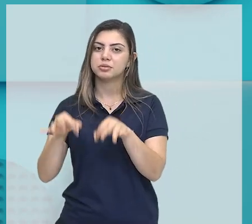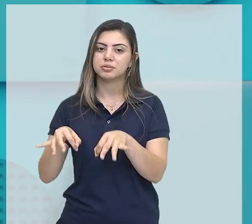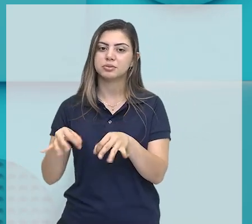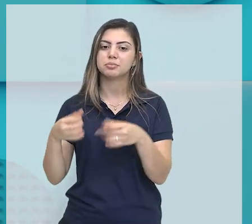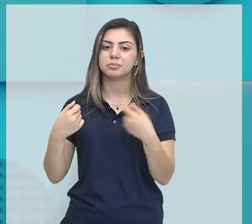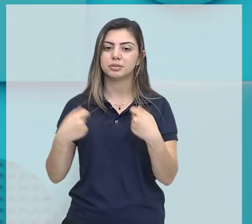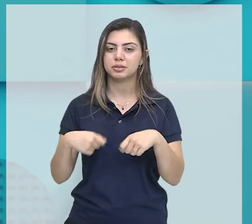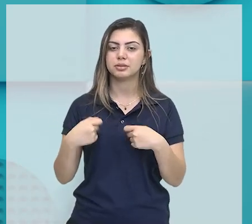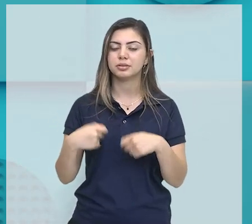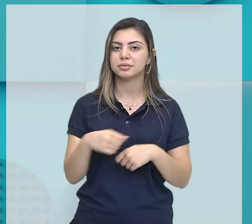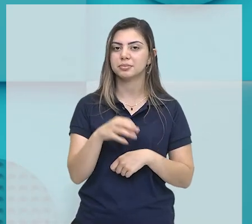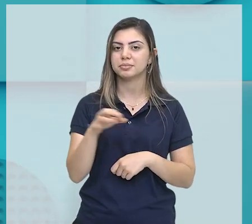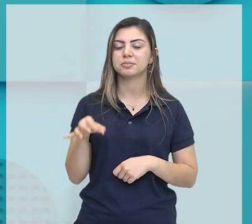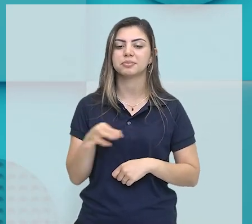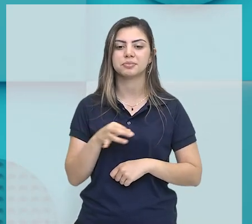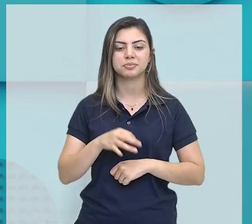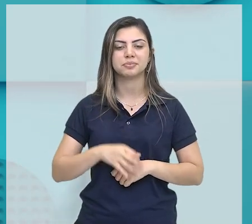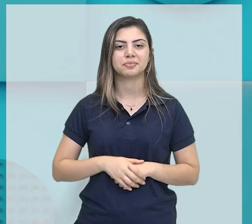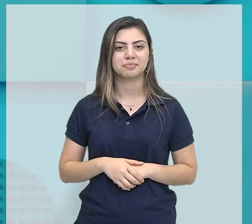com